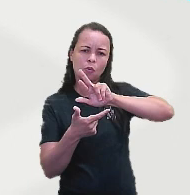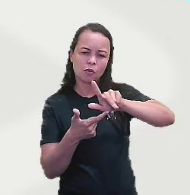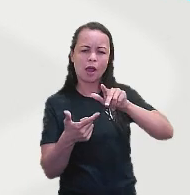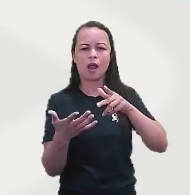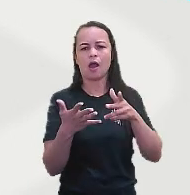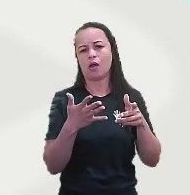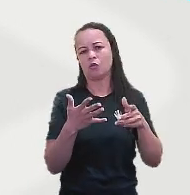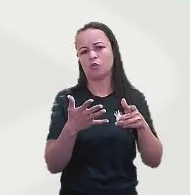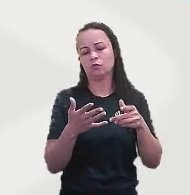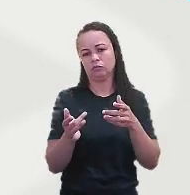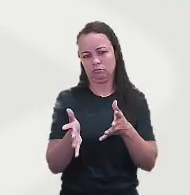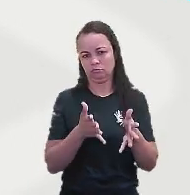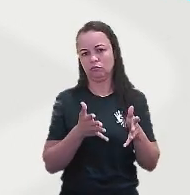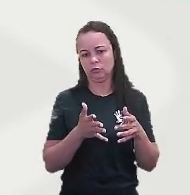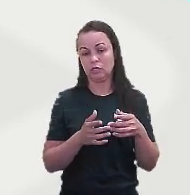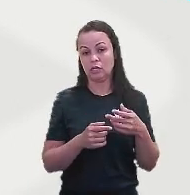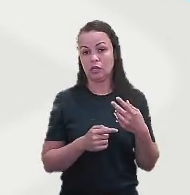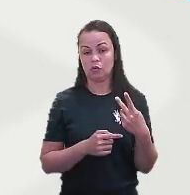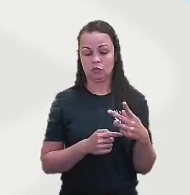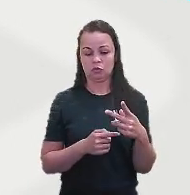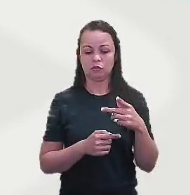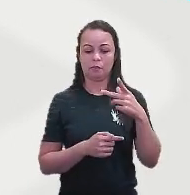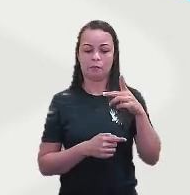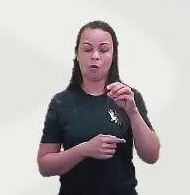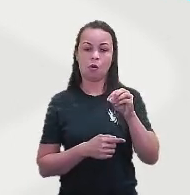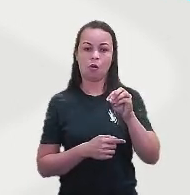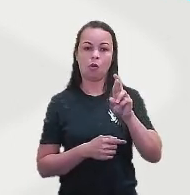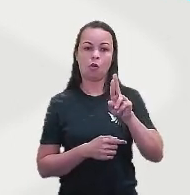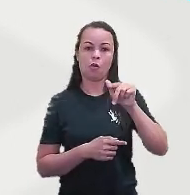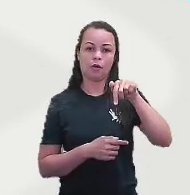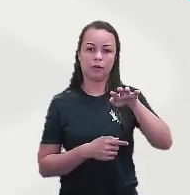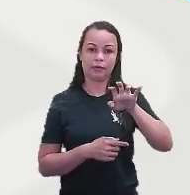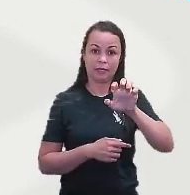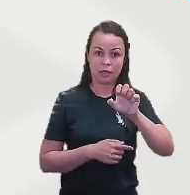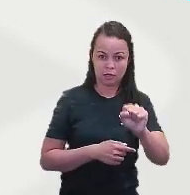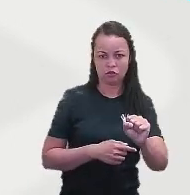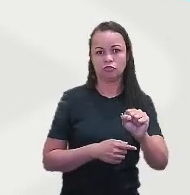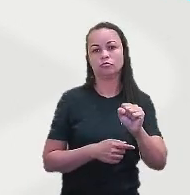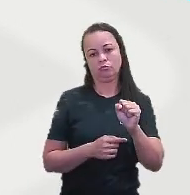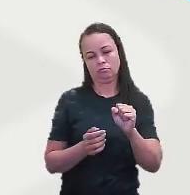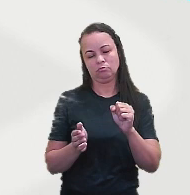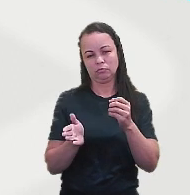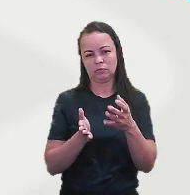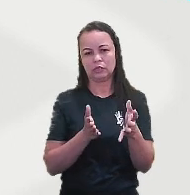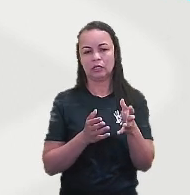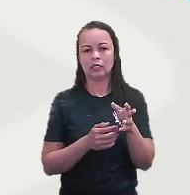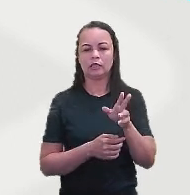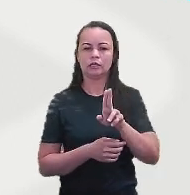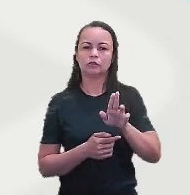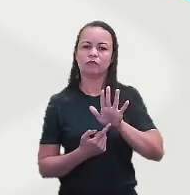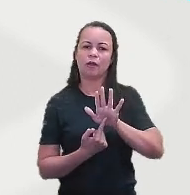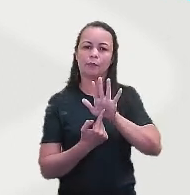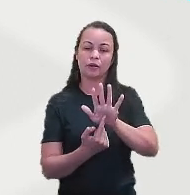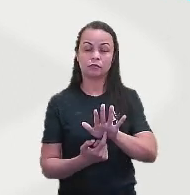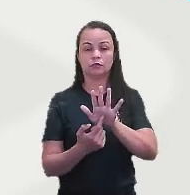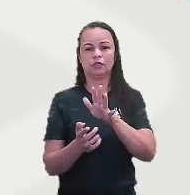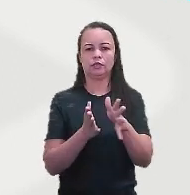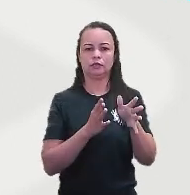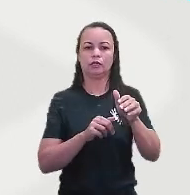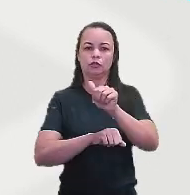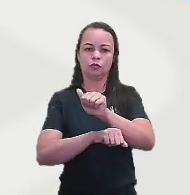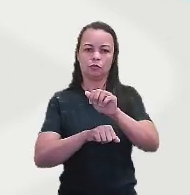Os porquês, justamente com o título dessa aula, né? O uso dos porquês. Então, teve a presença ali do artigo,